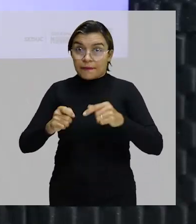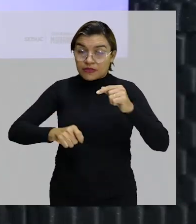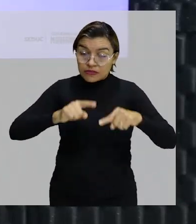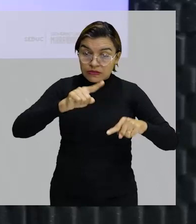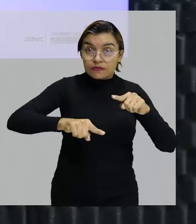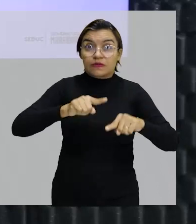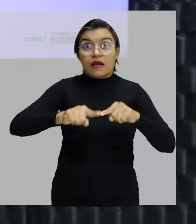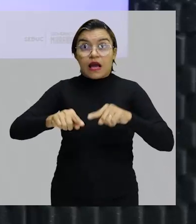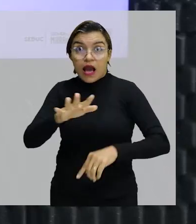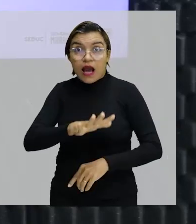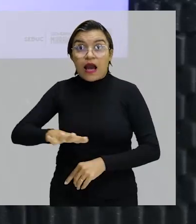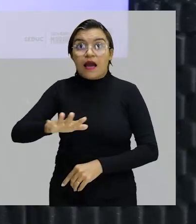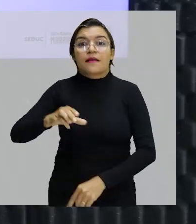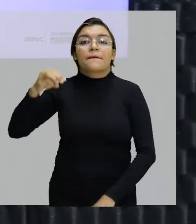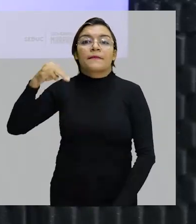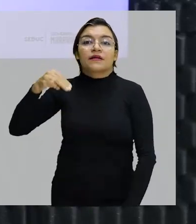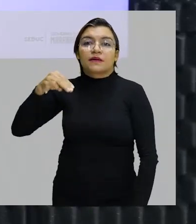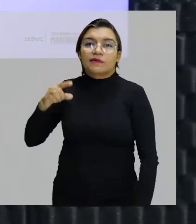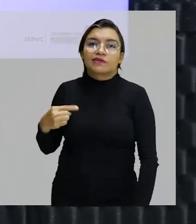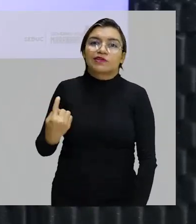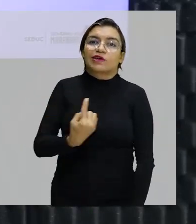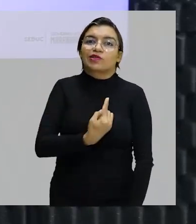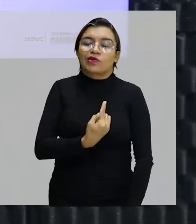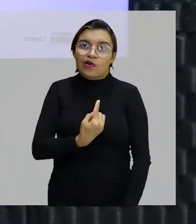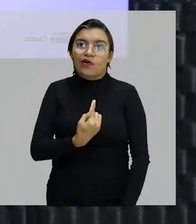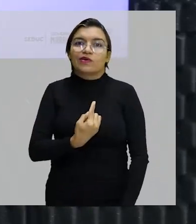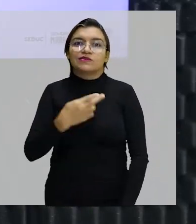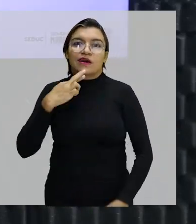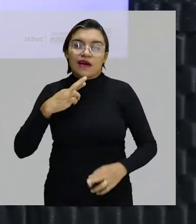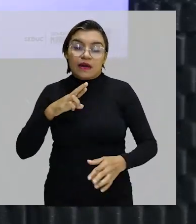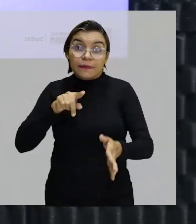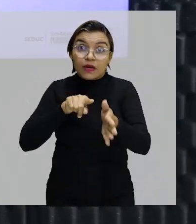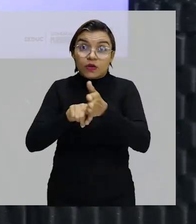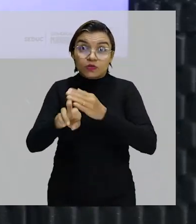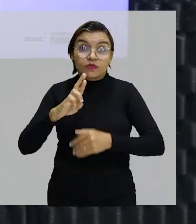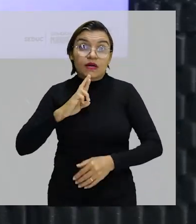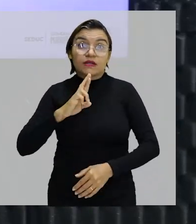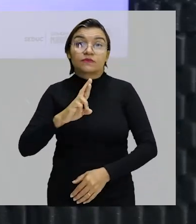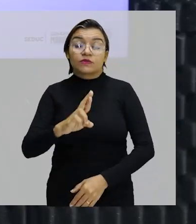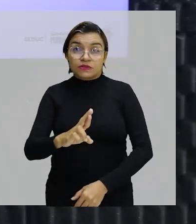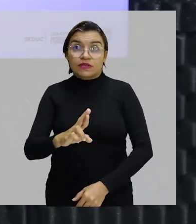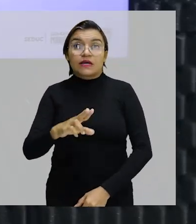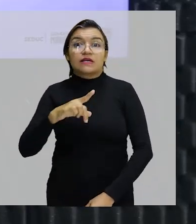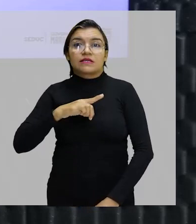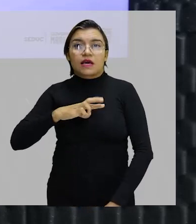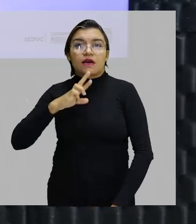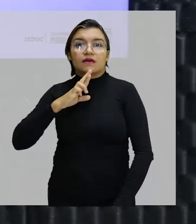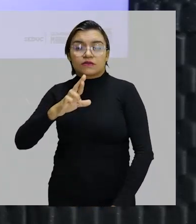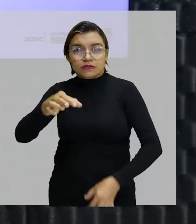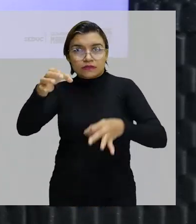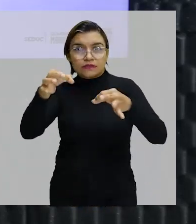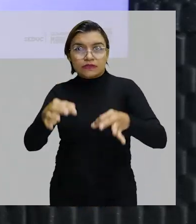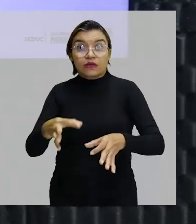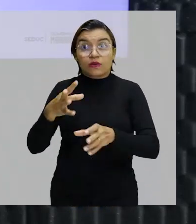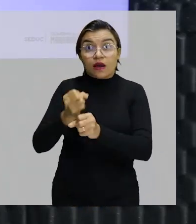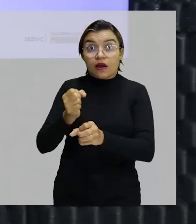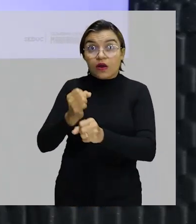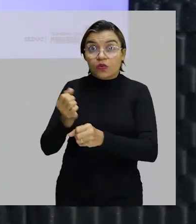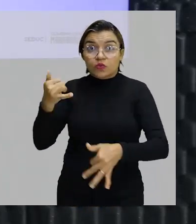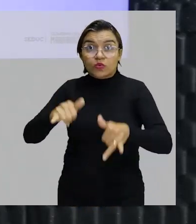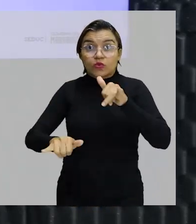ferramentas matemáticas para a gente poder resolver e chegar a um resultado correto no cálculo químico,